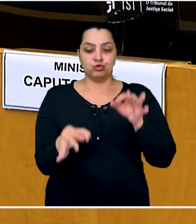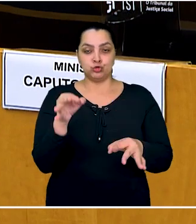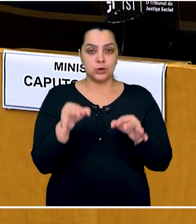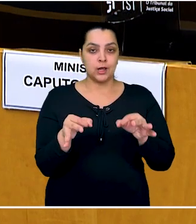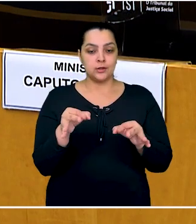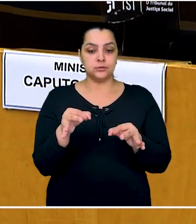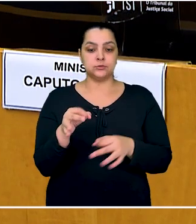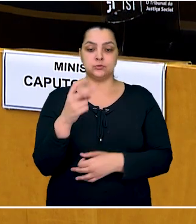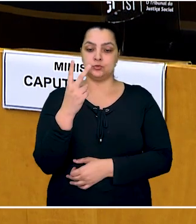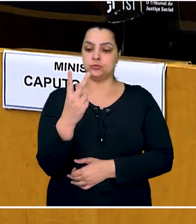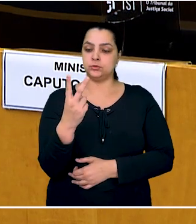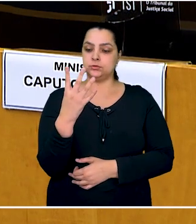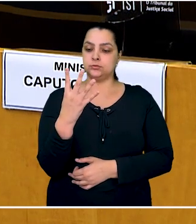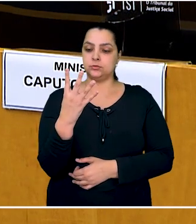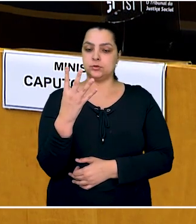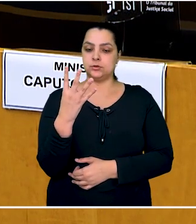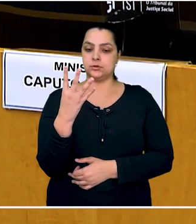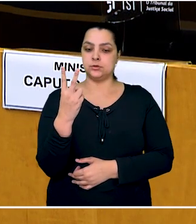julgados